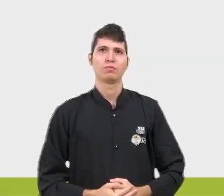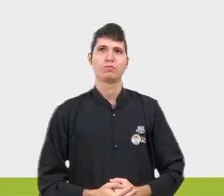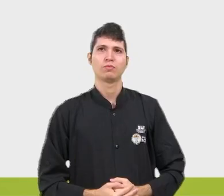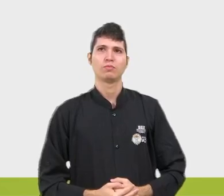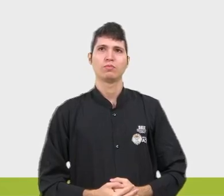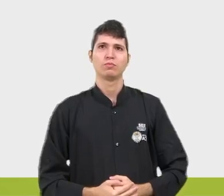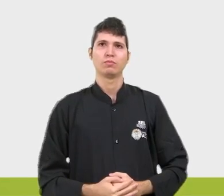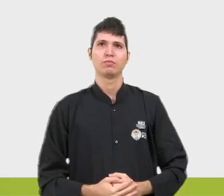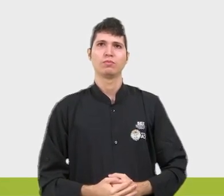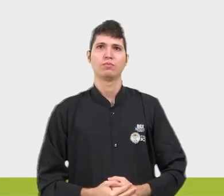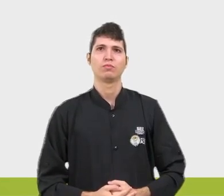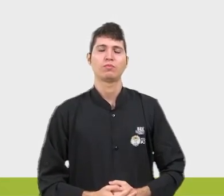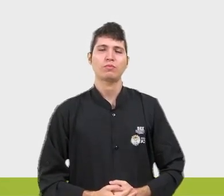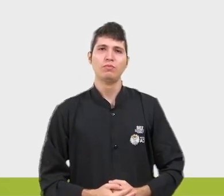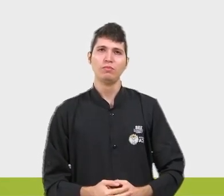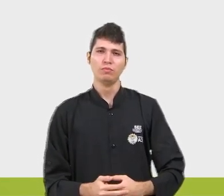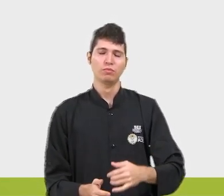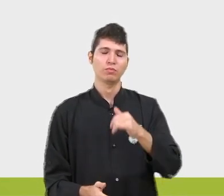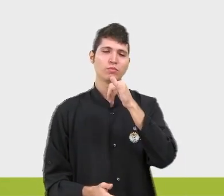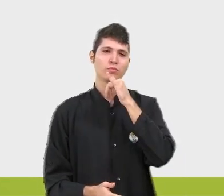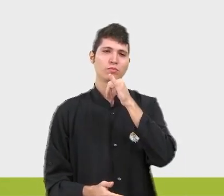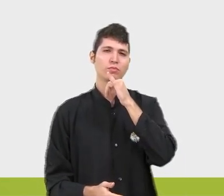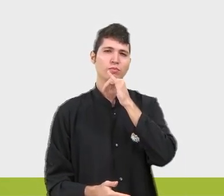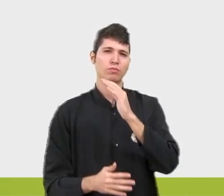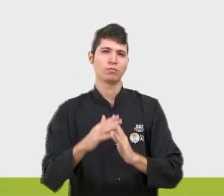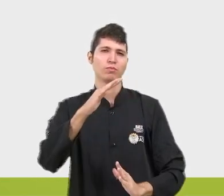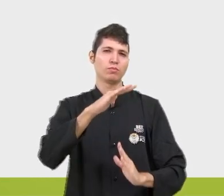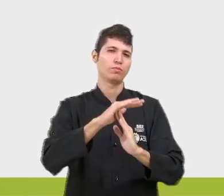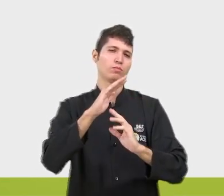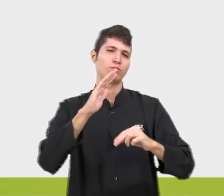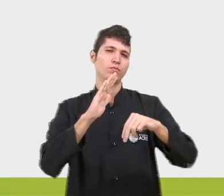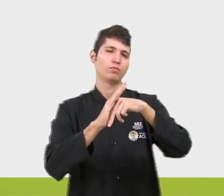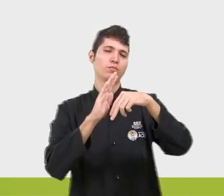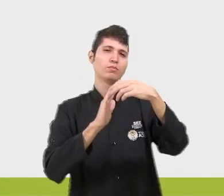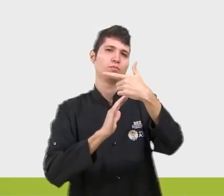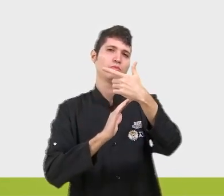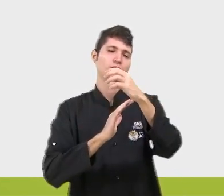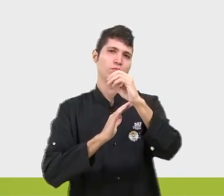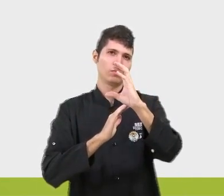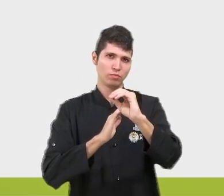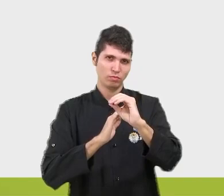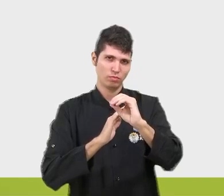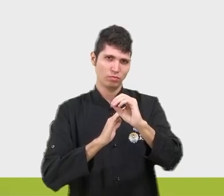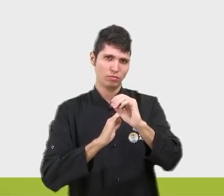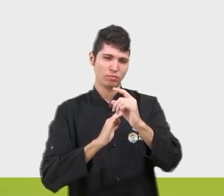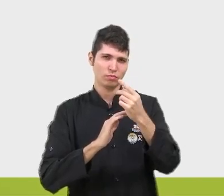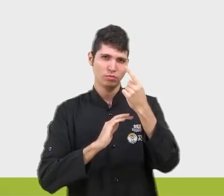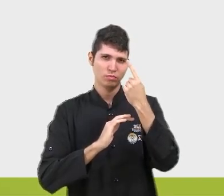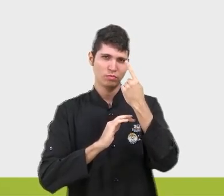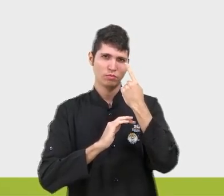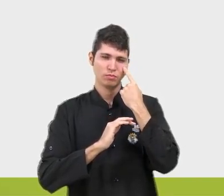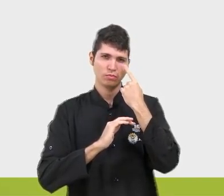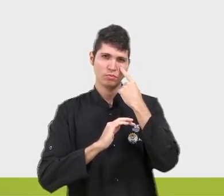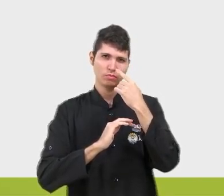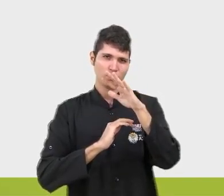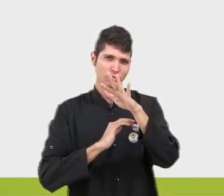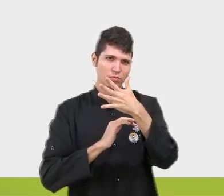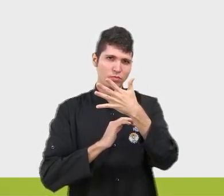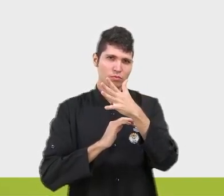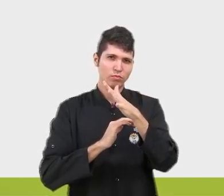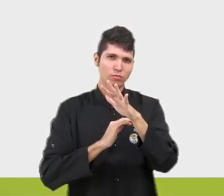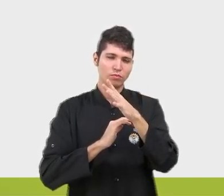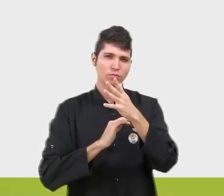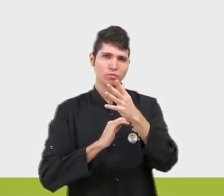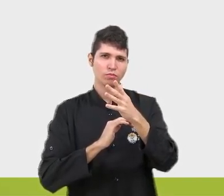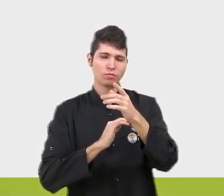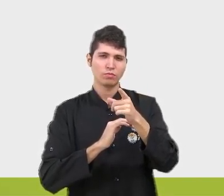E um exemplo de redação avaliada em 200 pontos na C4. Isso aqui é só para vocês verem mais ou menos, né? Eu